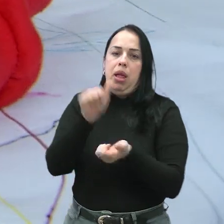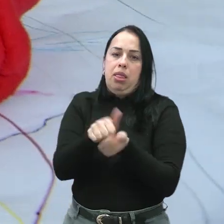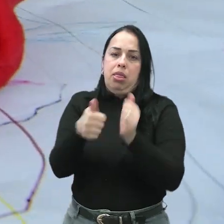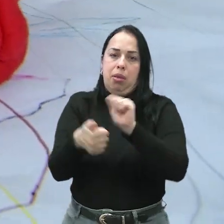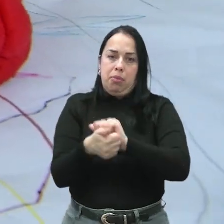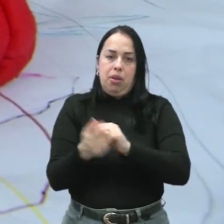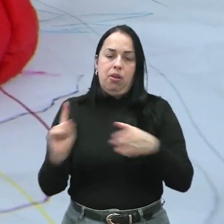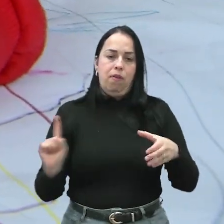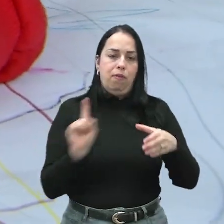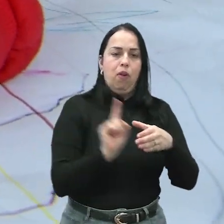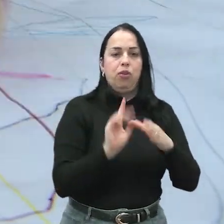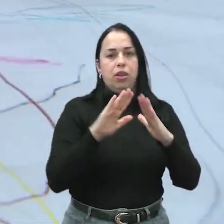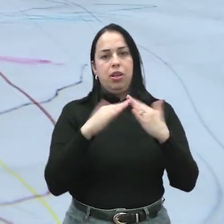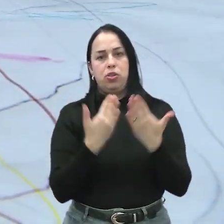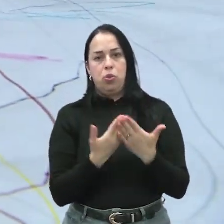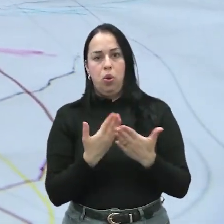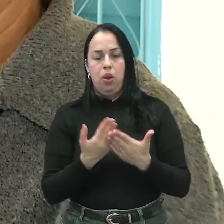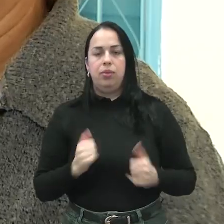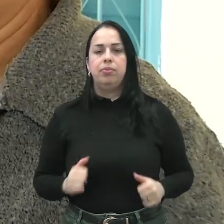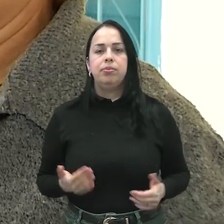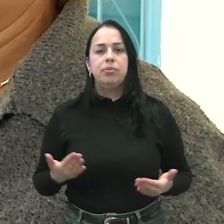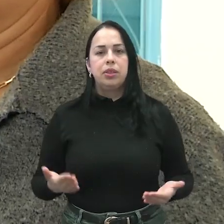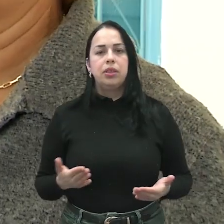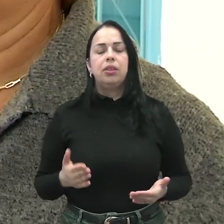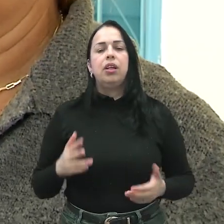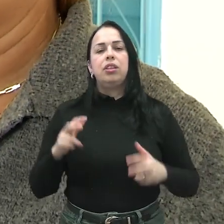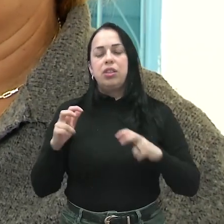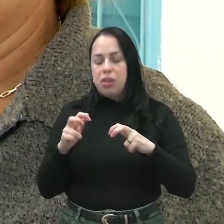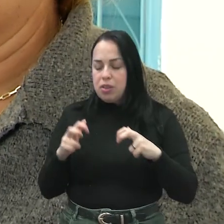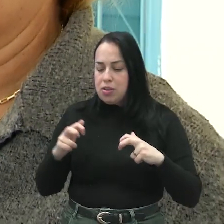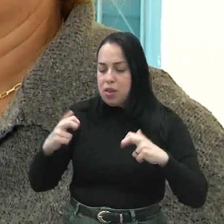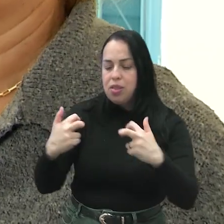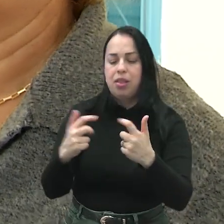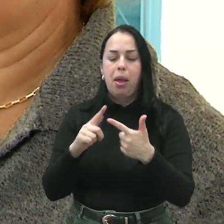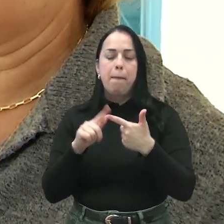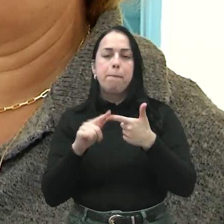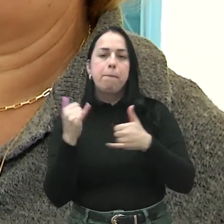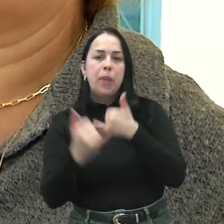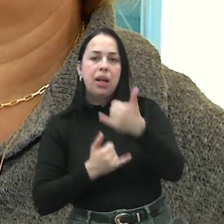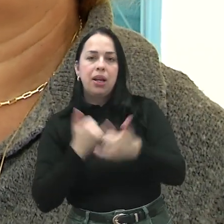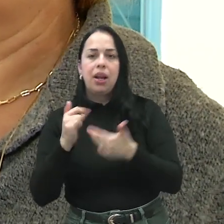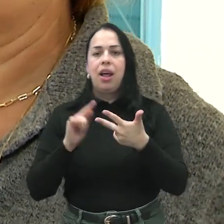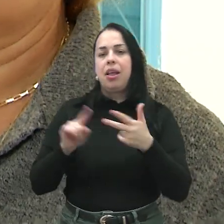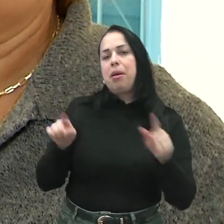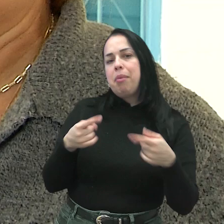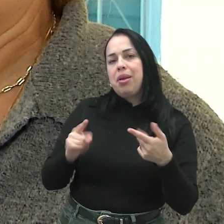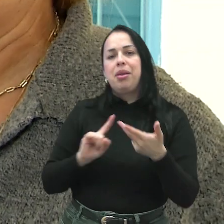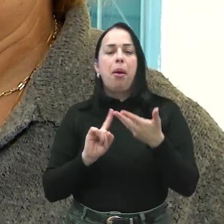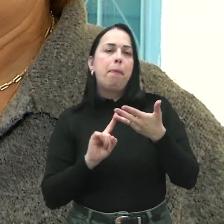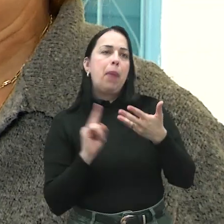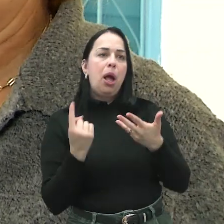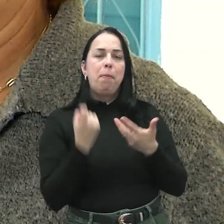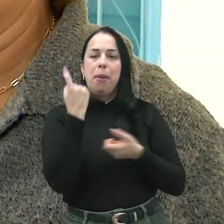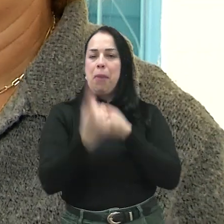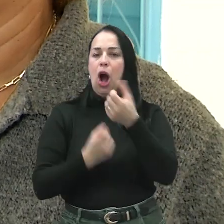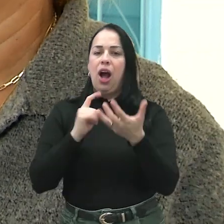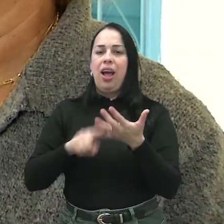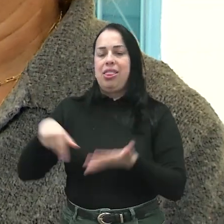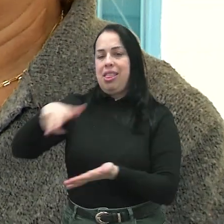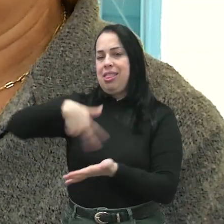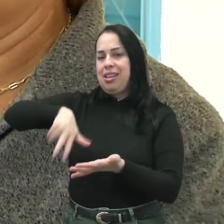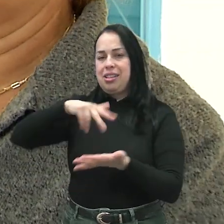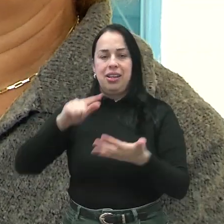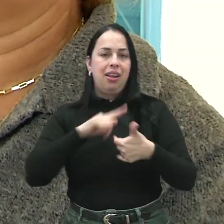readaptação das crianças no ambiente escolar. Nós elaboramos roda de conversas, brincadeiras, música, pipoca, muita